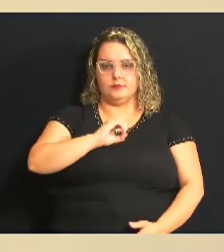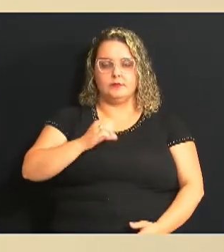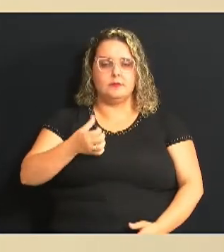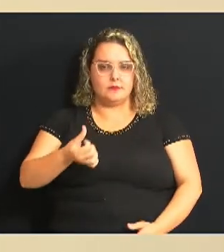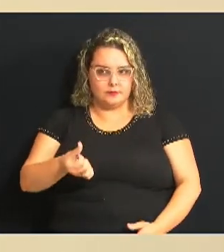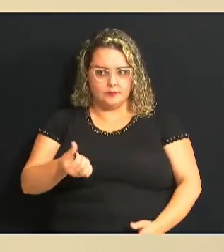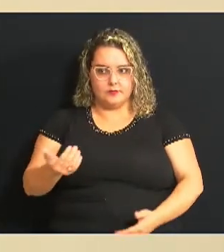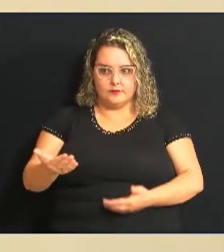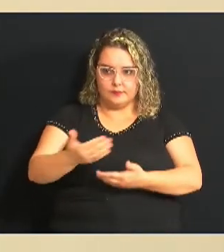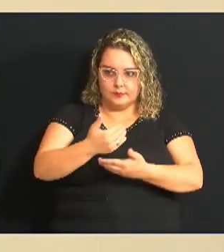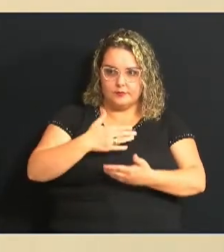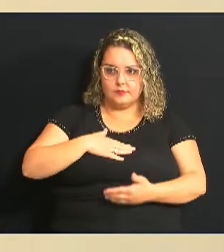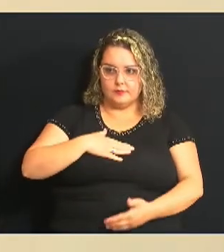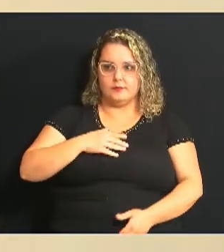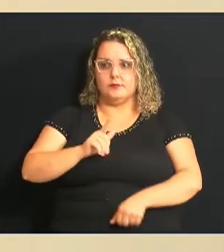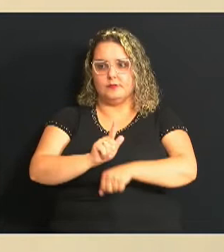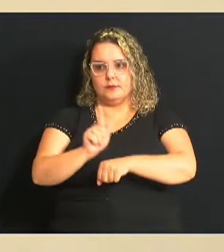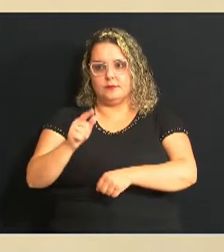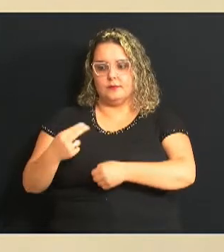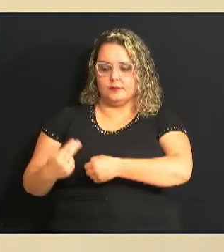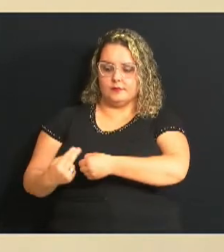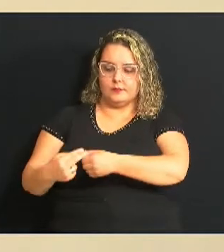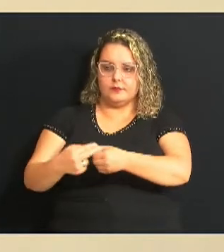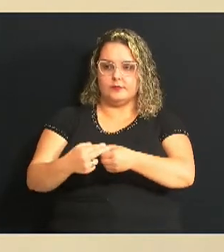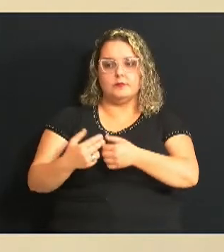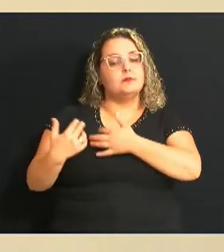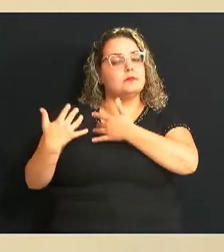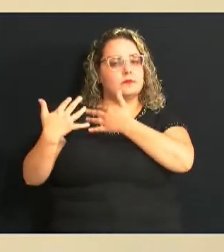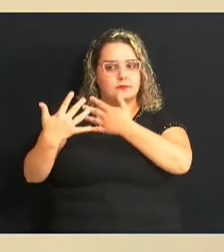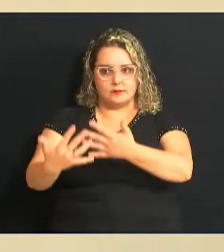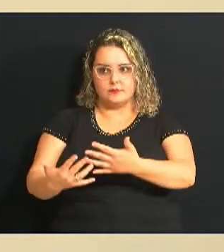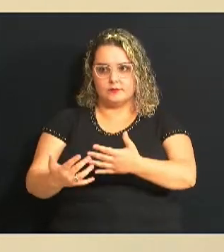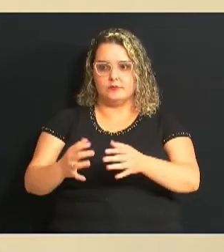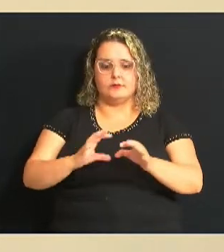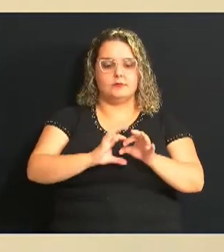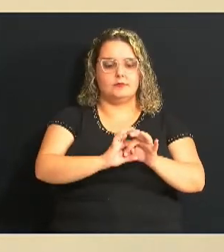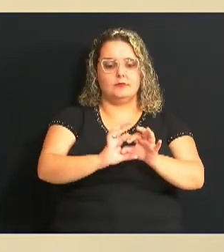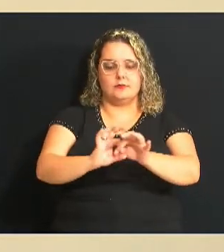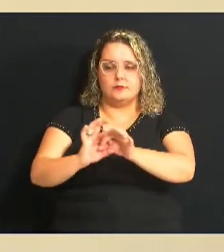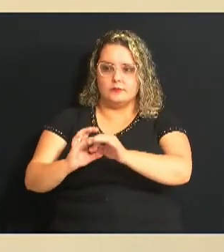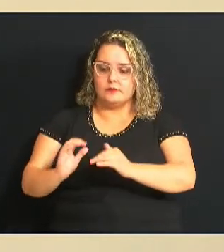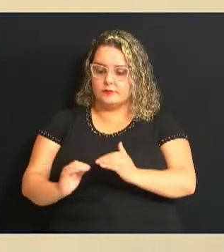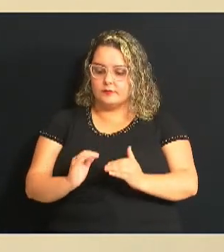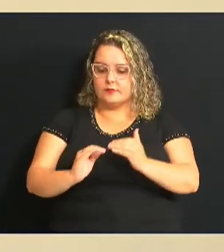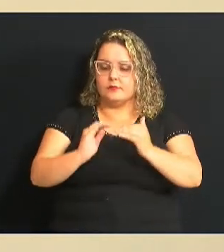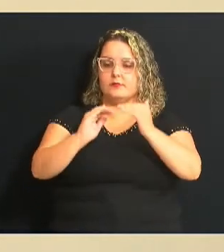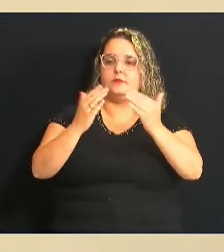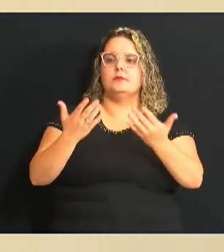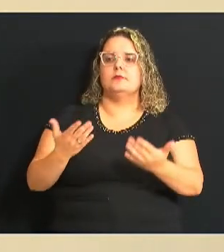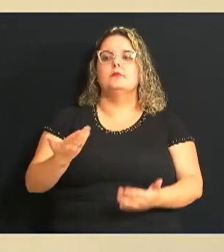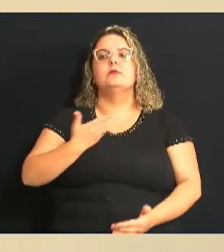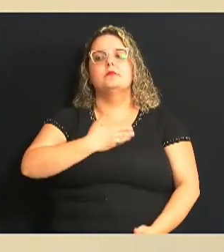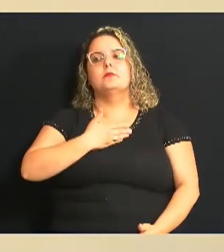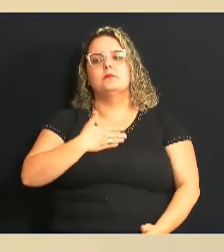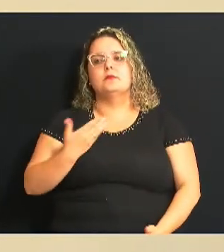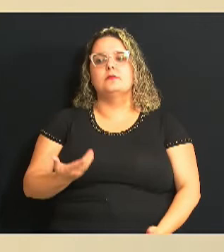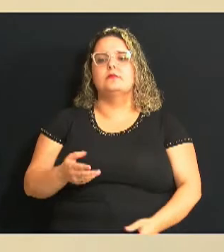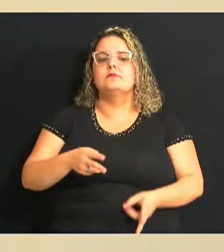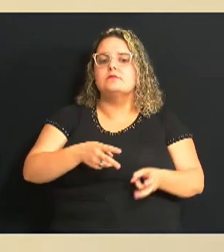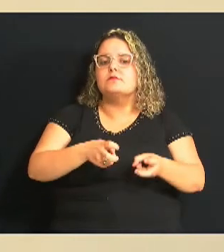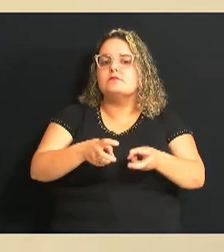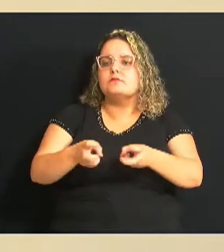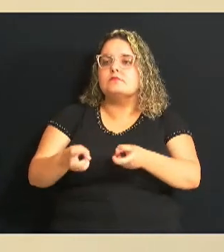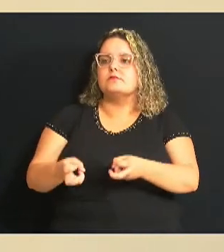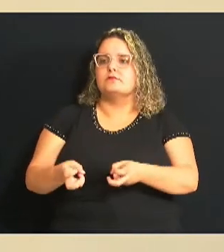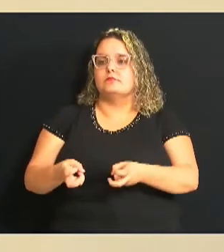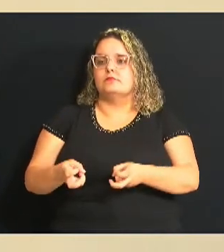quando iniciei minha graduação na Unicamp. Desde então, muitos vínculos foram construídos na cidade e, aos poucos, eu percebi que eu tinha